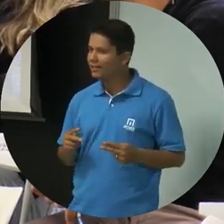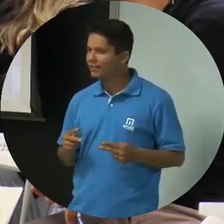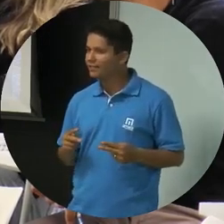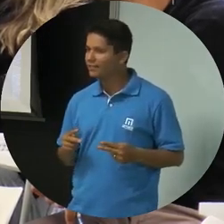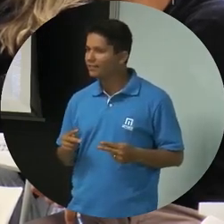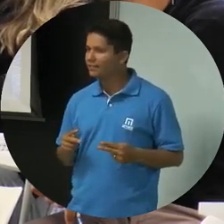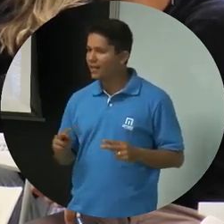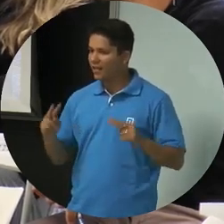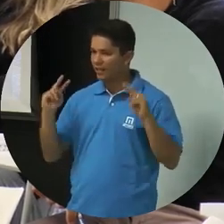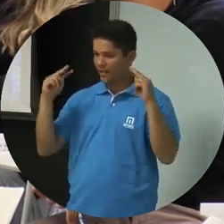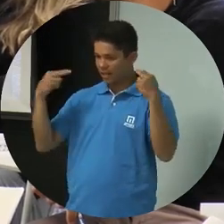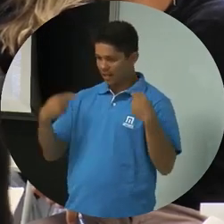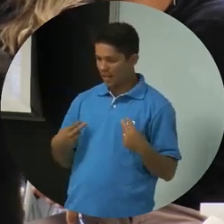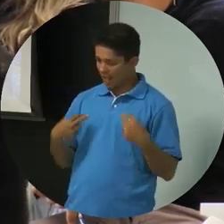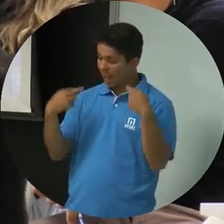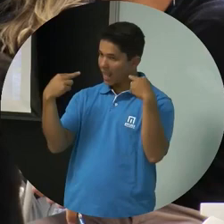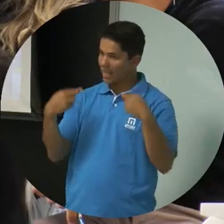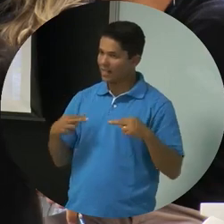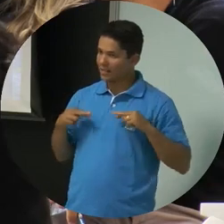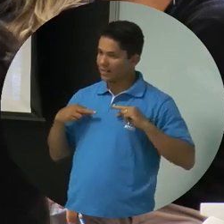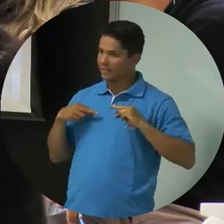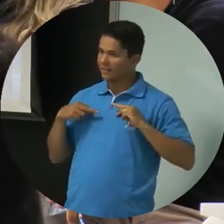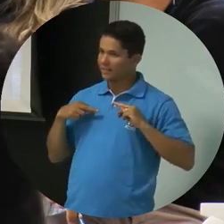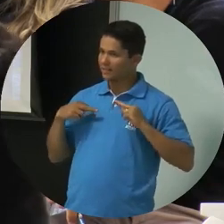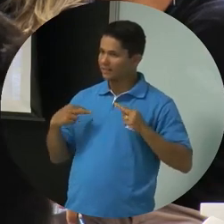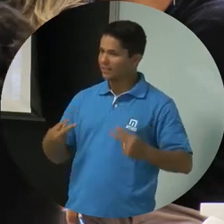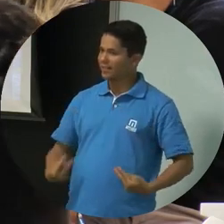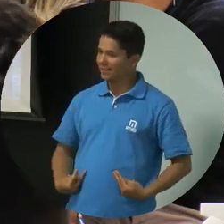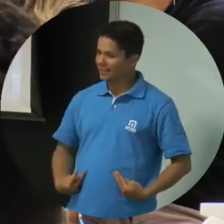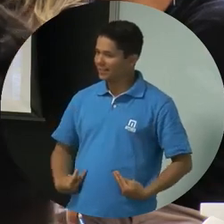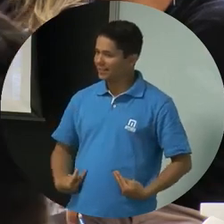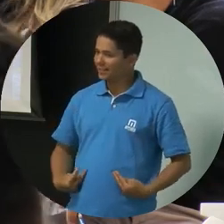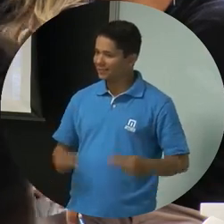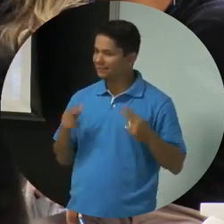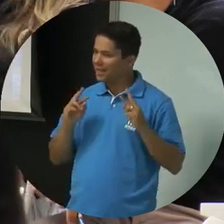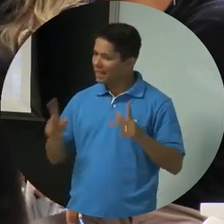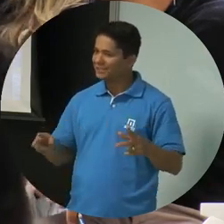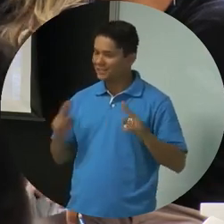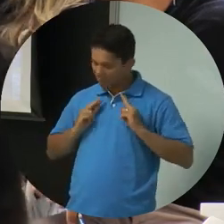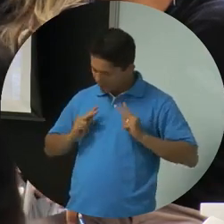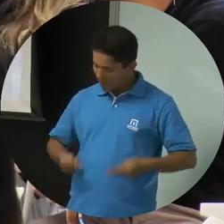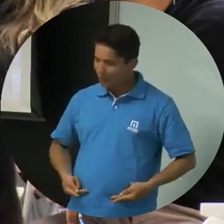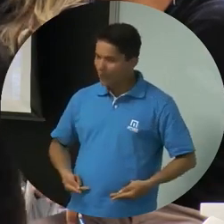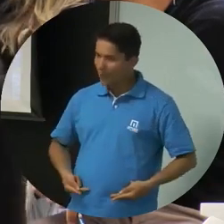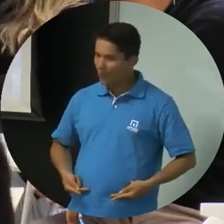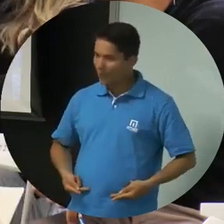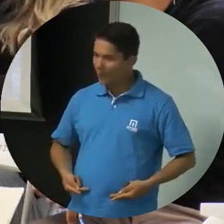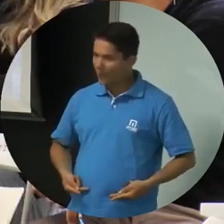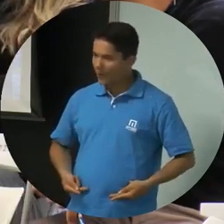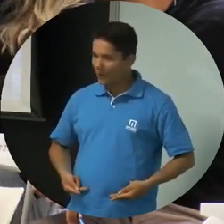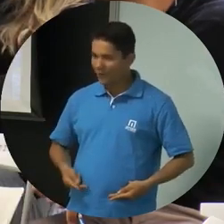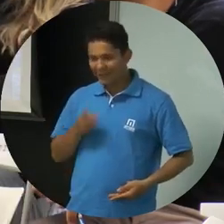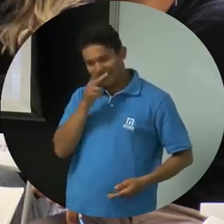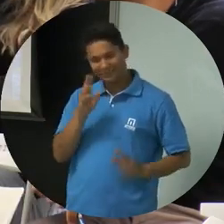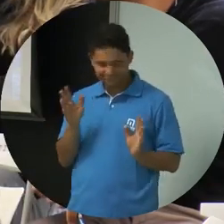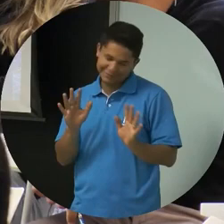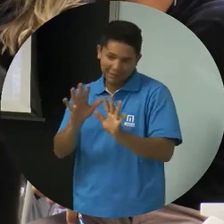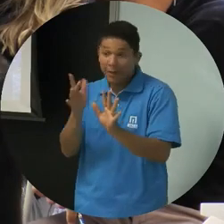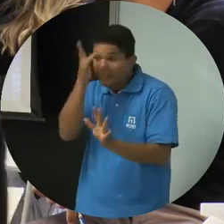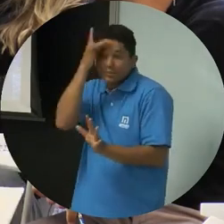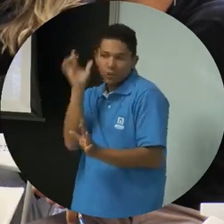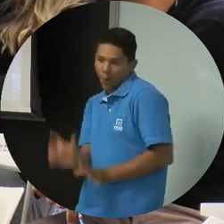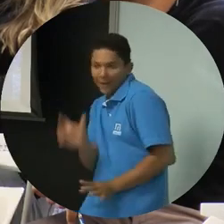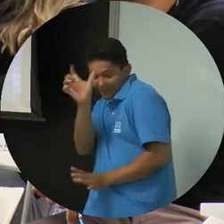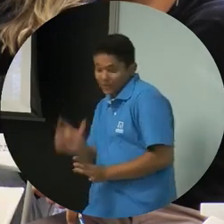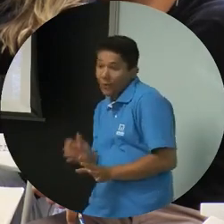uma parede atirantada, por exemplo, ele ter o indivíduo manuseando um joystick a sei lá quantos